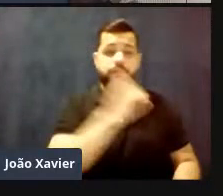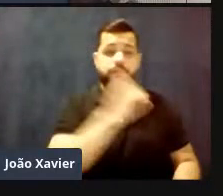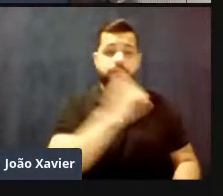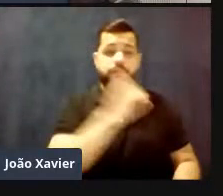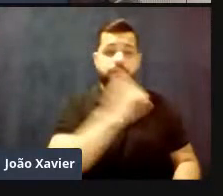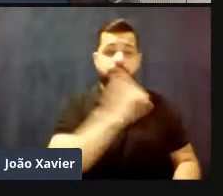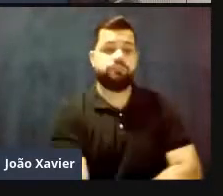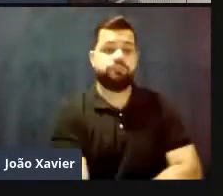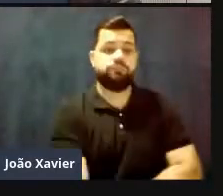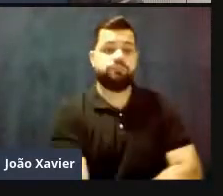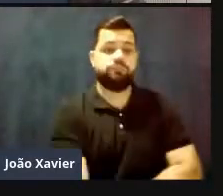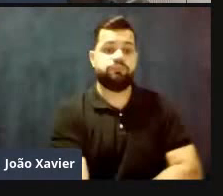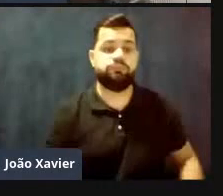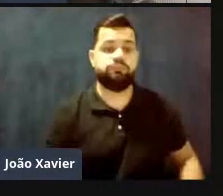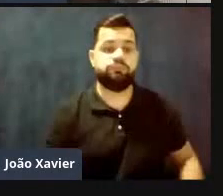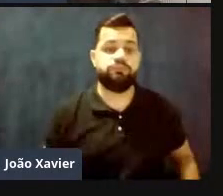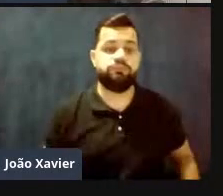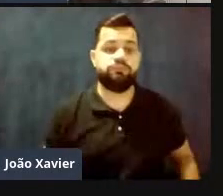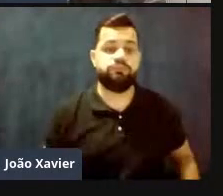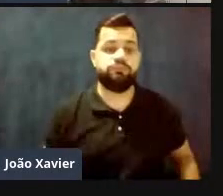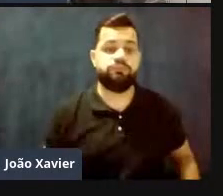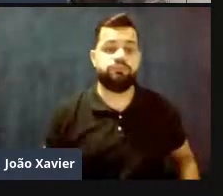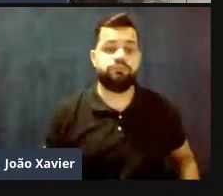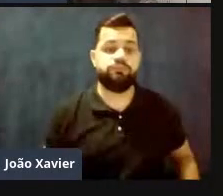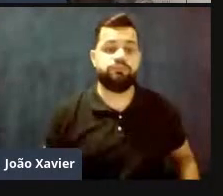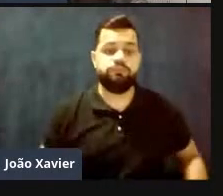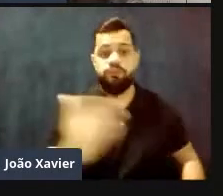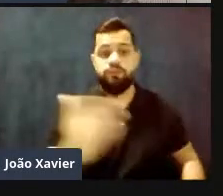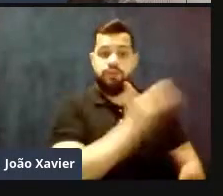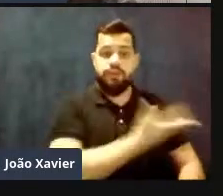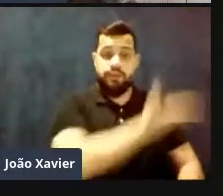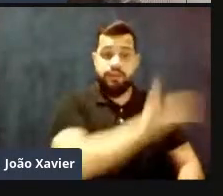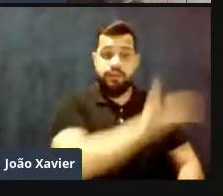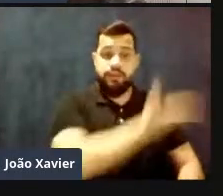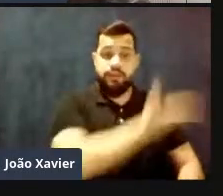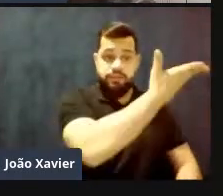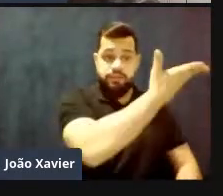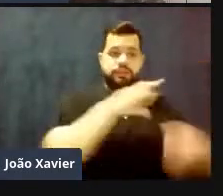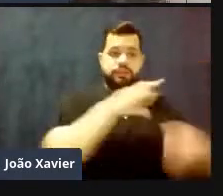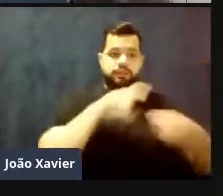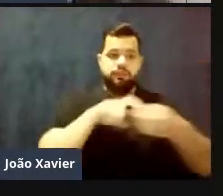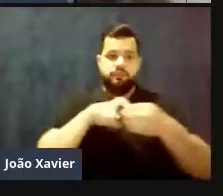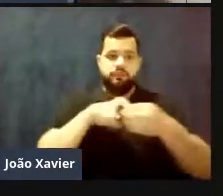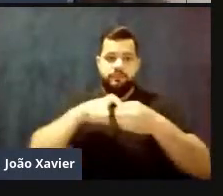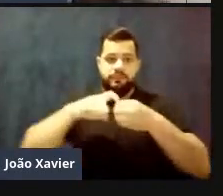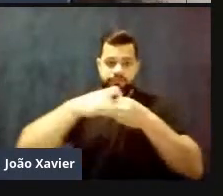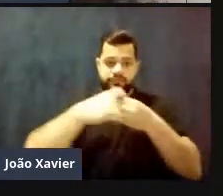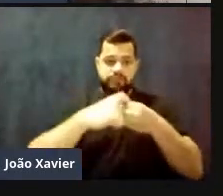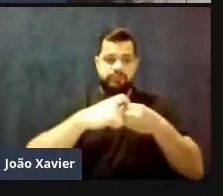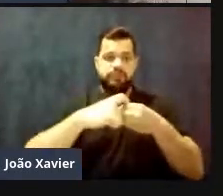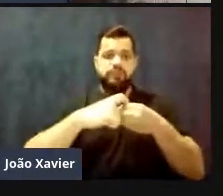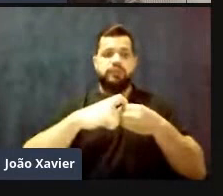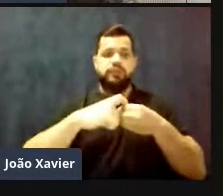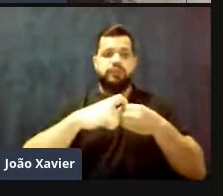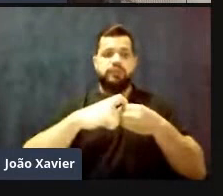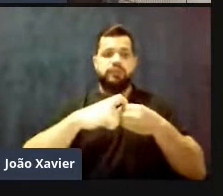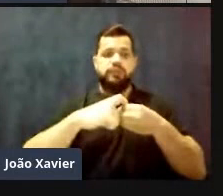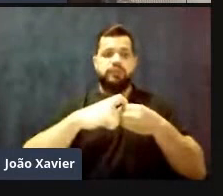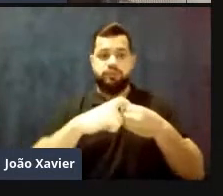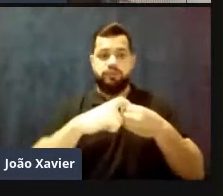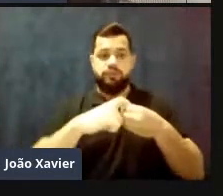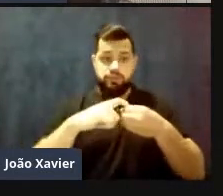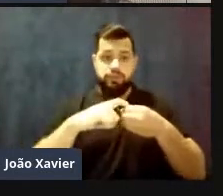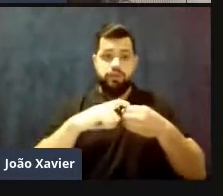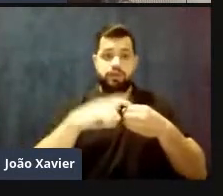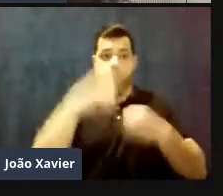uma parceria entre o Hospital Santa Juliana e a União Educacional do Norte, o Centro Universitário do Norte. E ela era uma